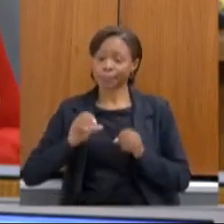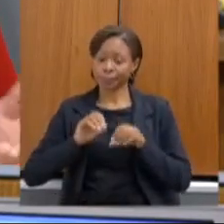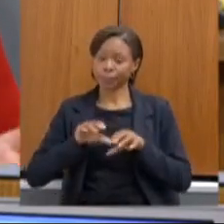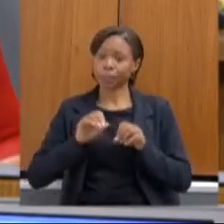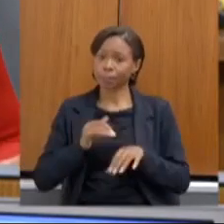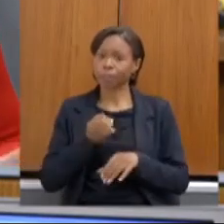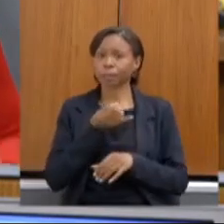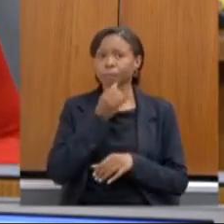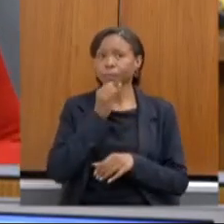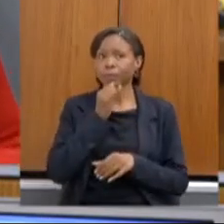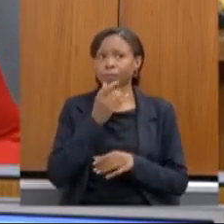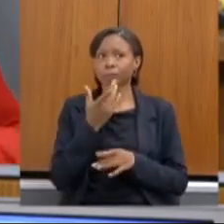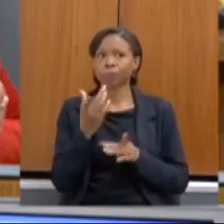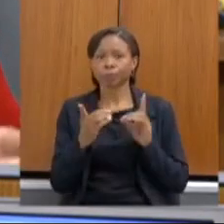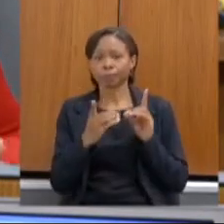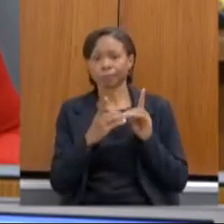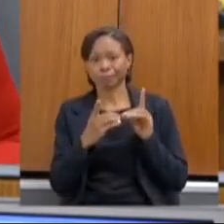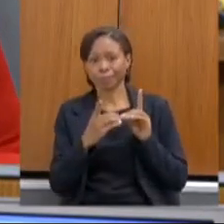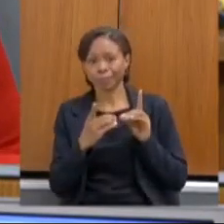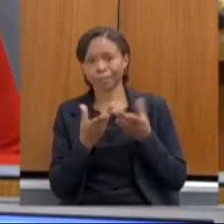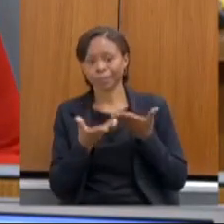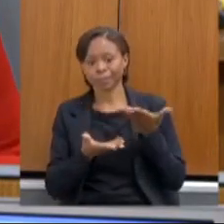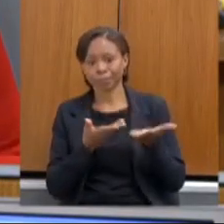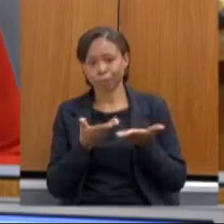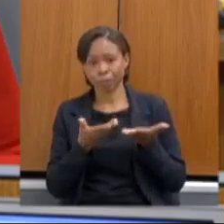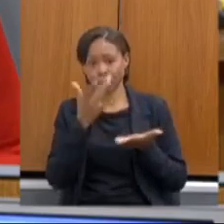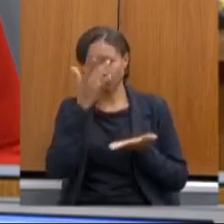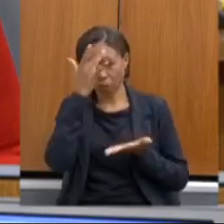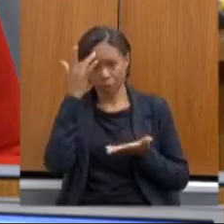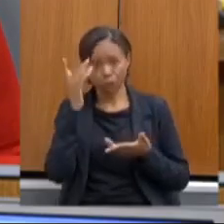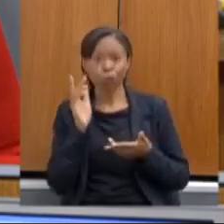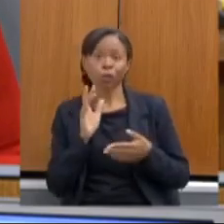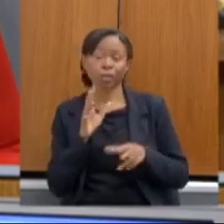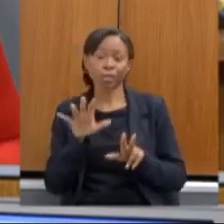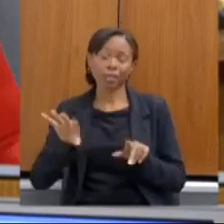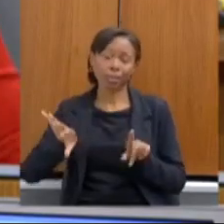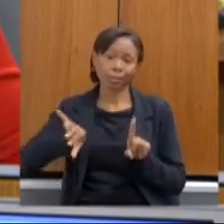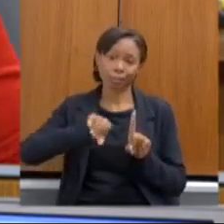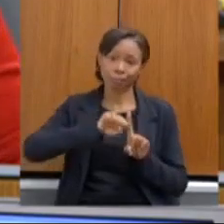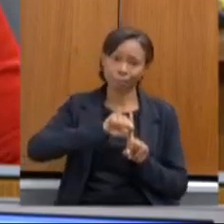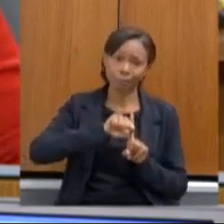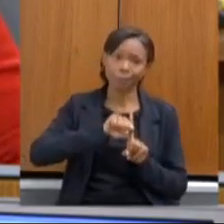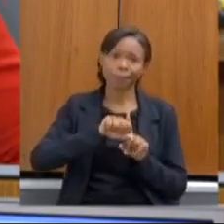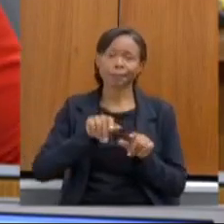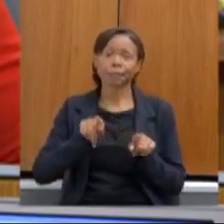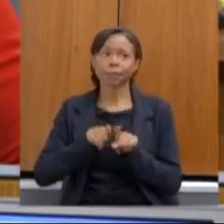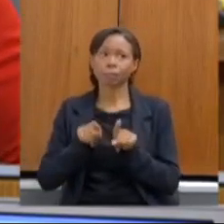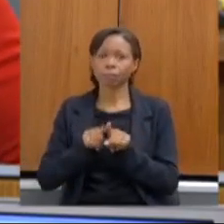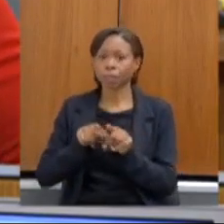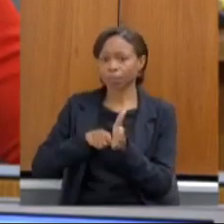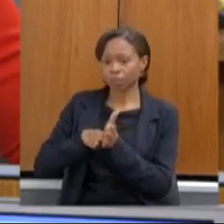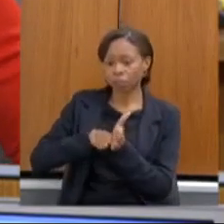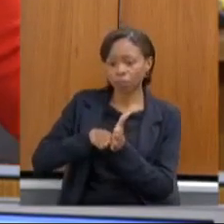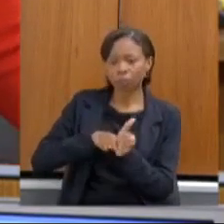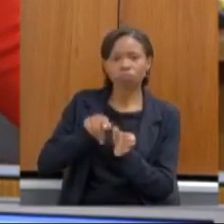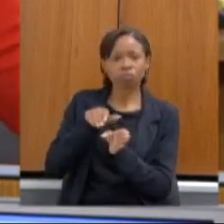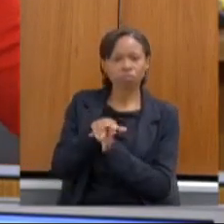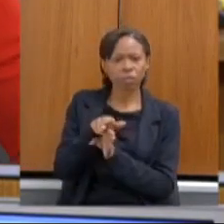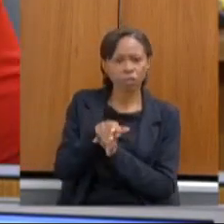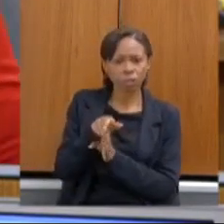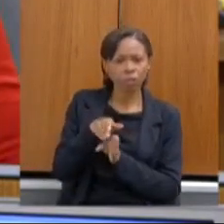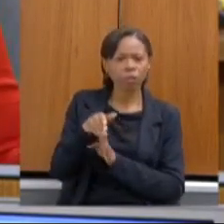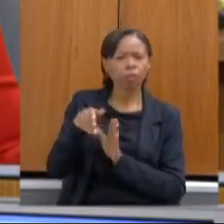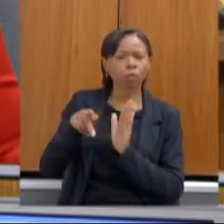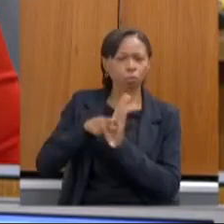do próprio atendimento para quem contaminou desde as pesquisas e orientações à